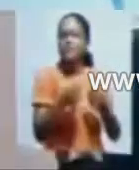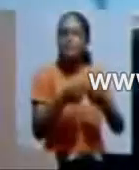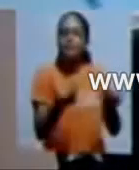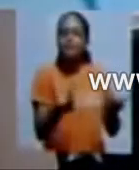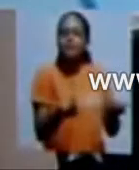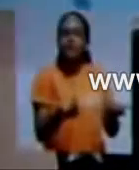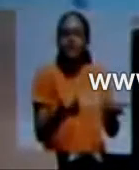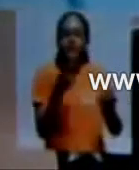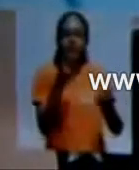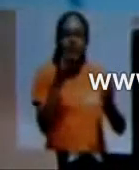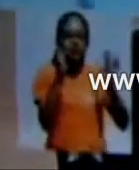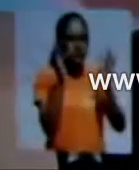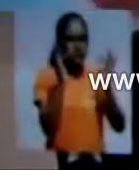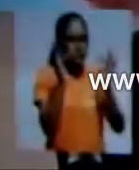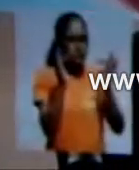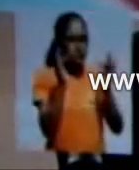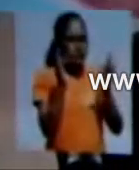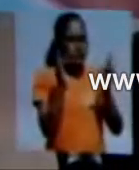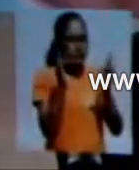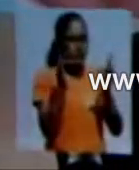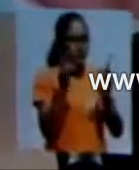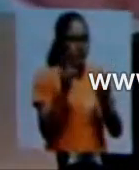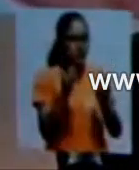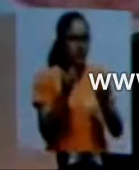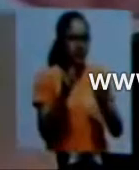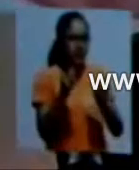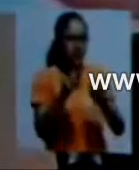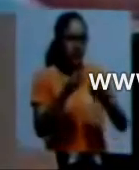Dá de carimbar do céu?